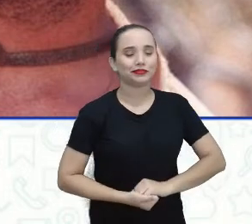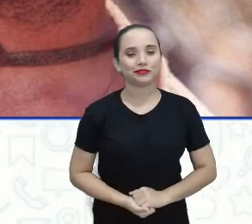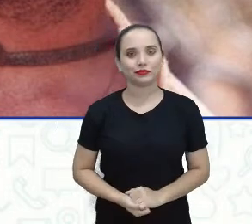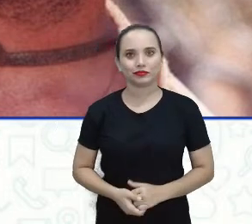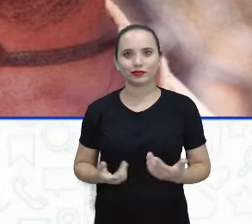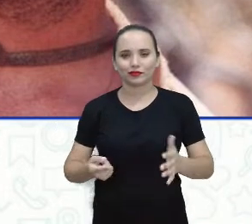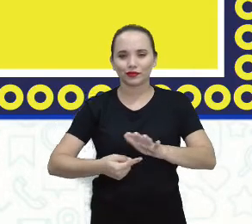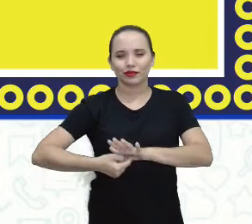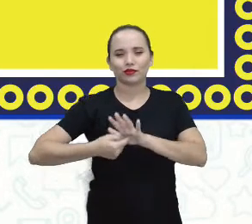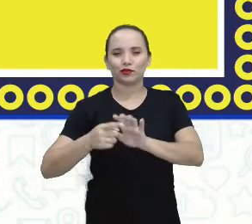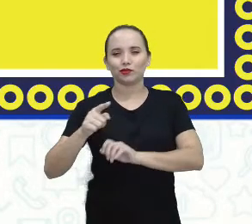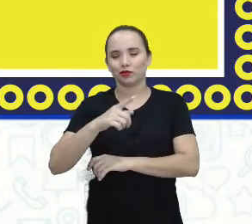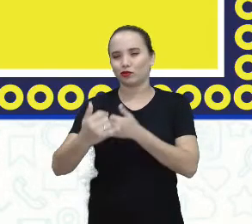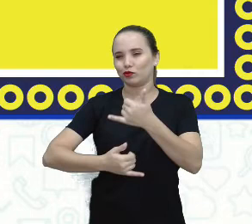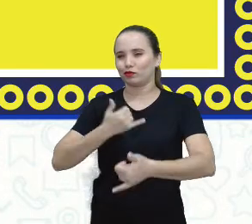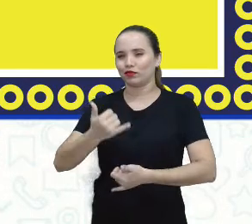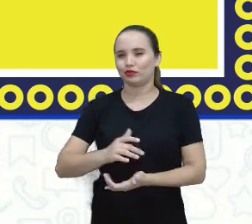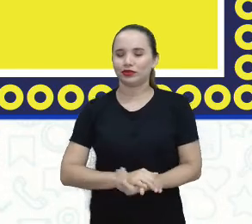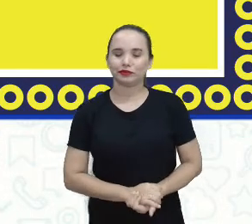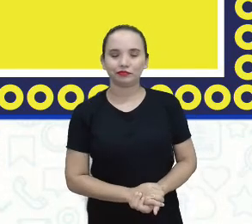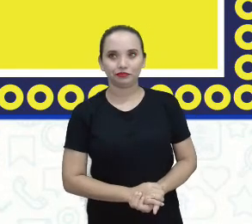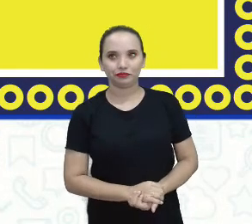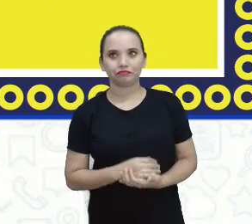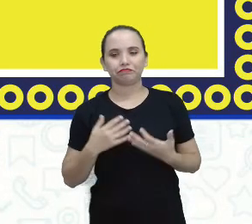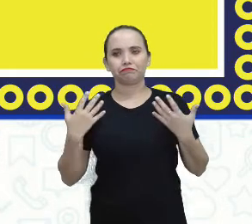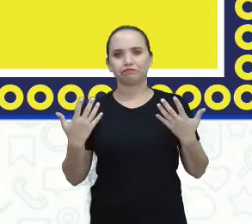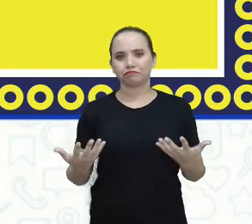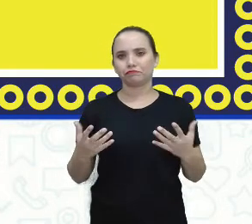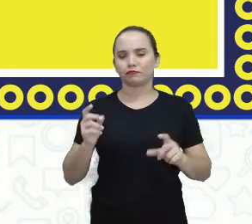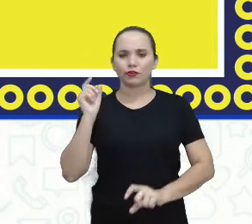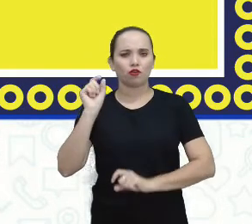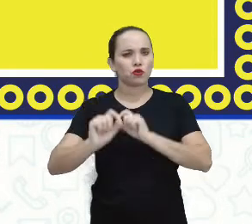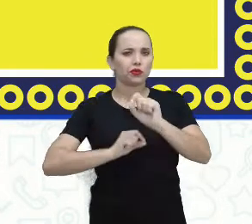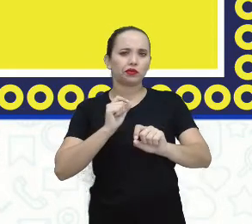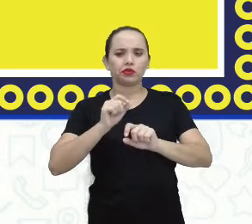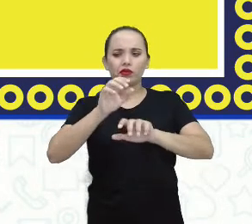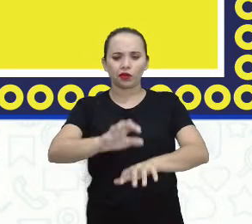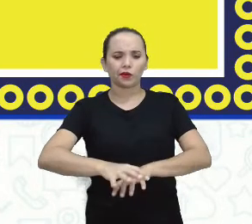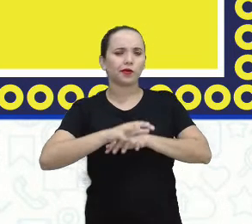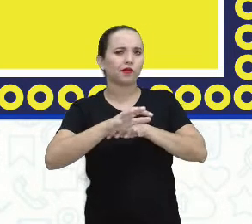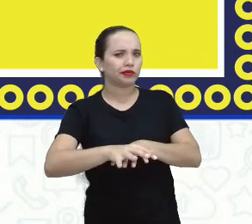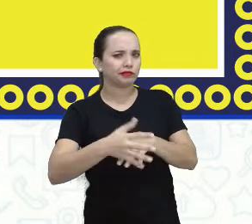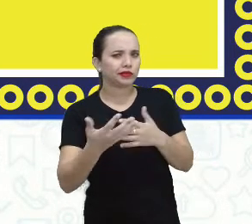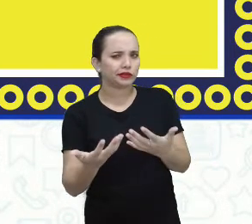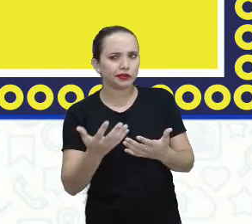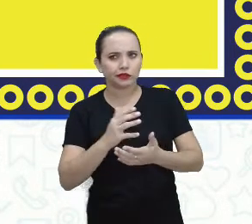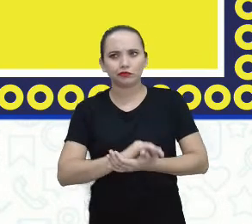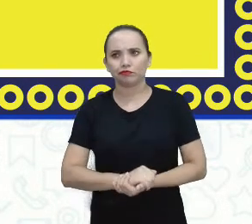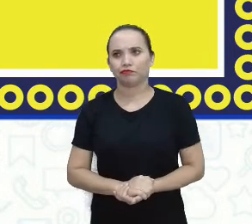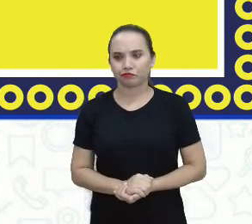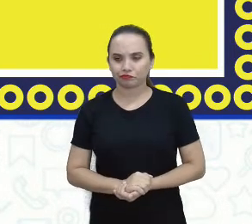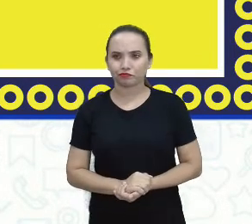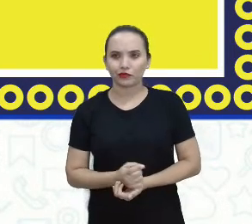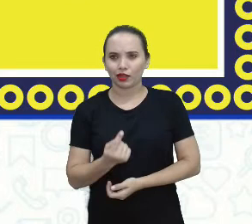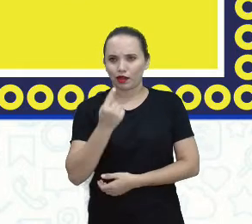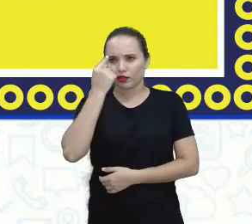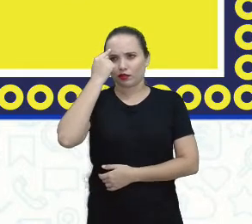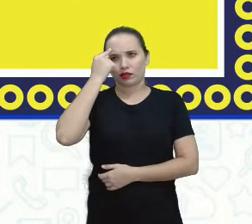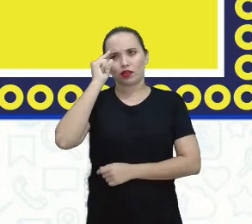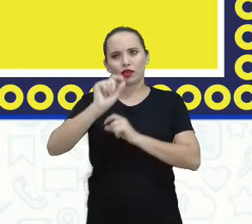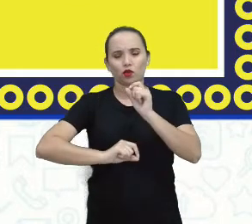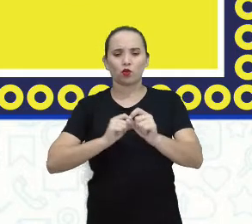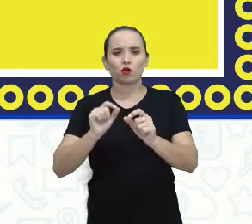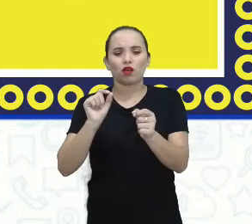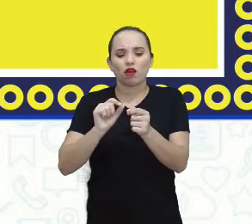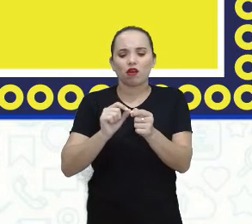para a gente dar uma brincadinha. Então, o que era esse movimento armorial? A ideia do movimento armorial era produzir uma